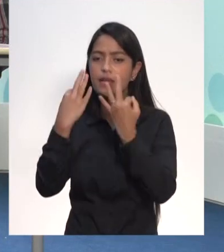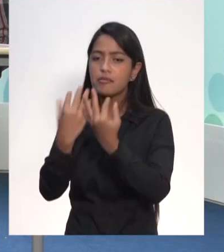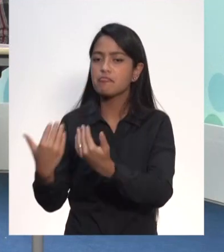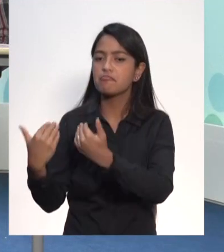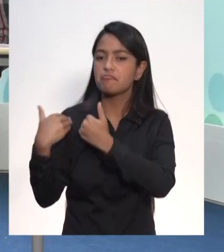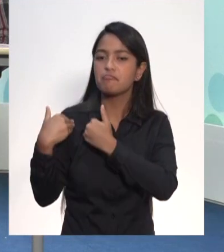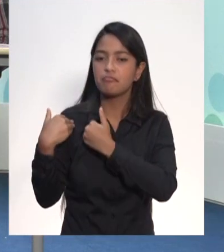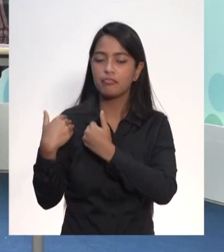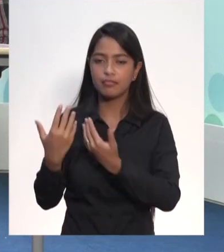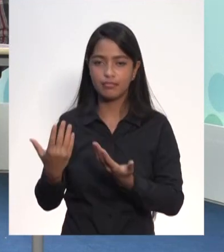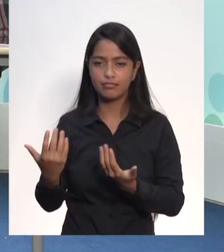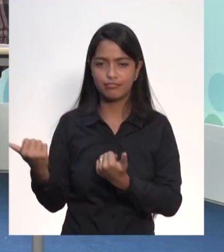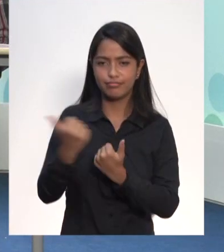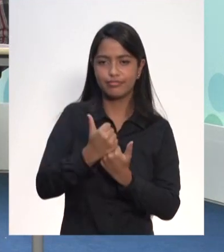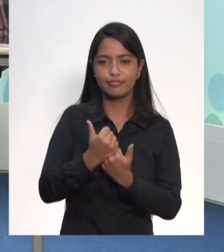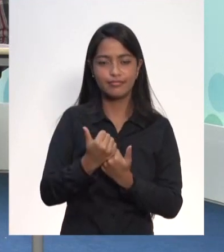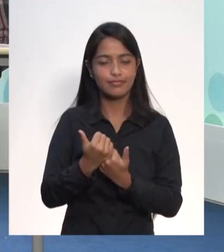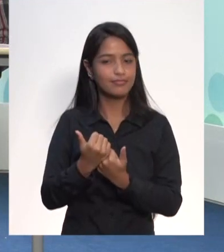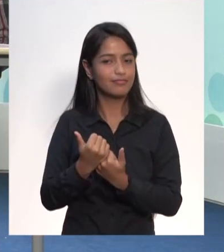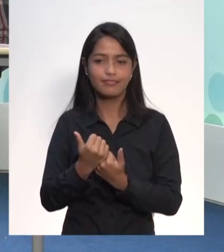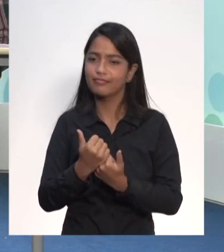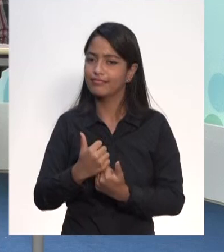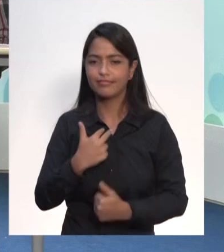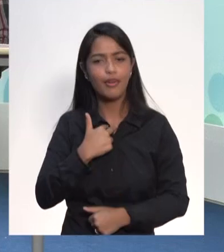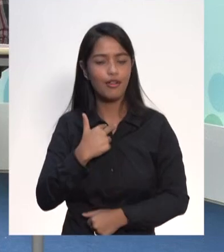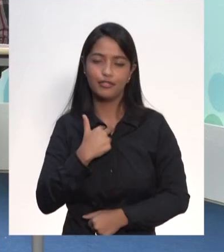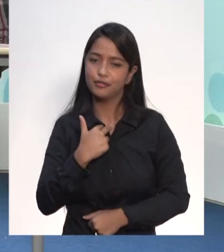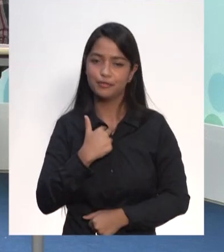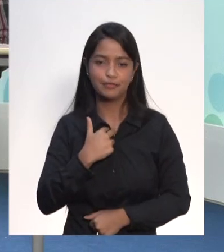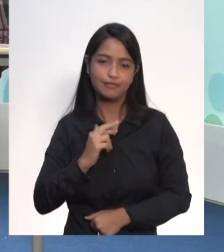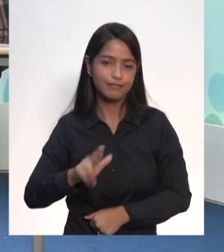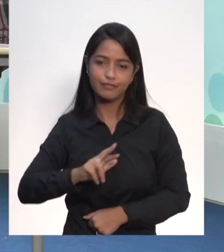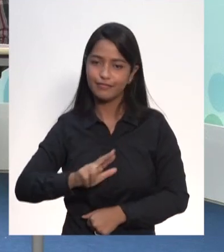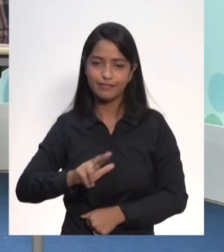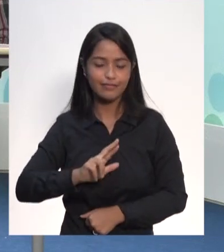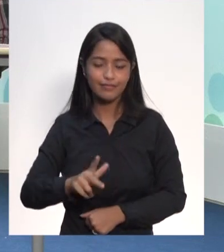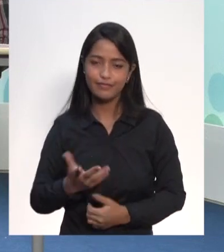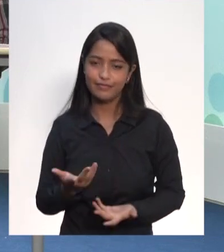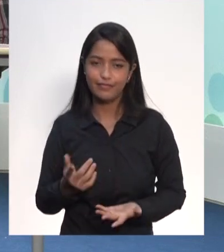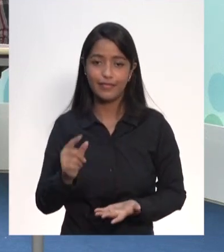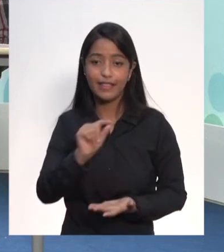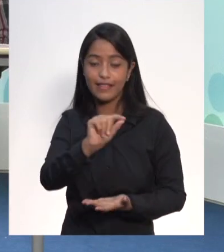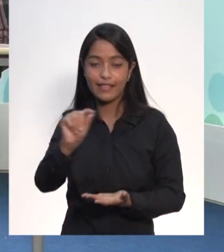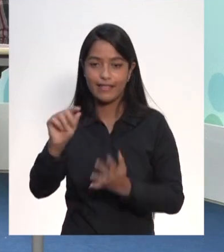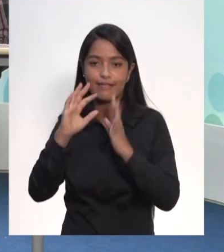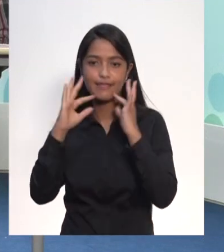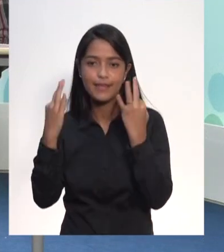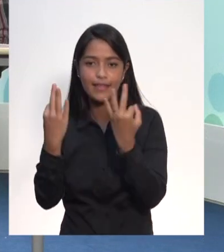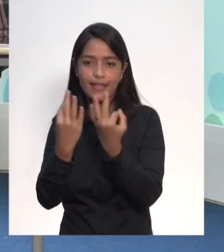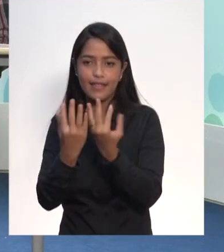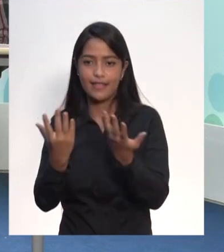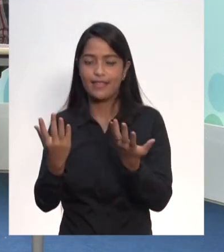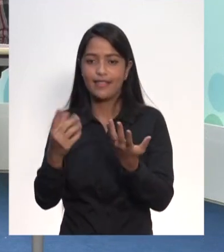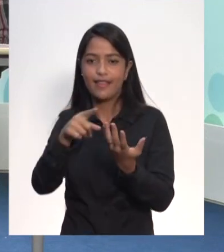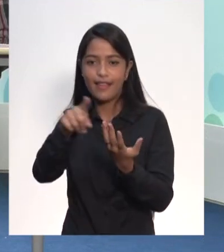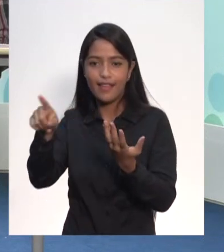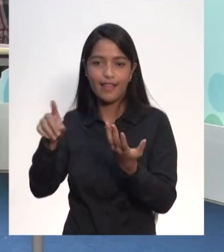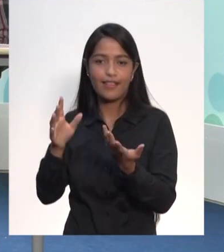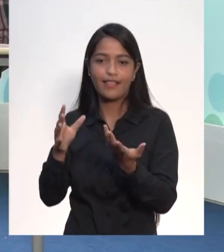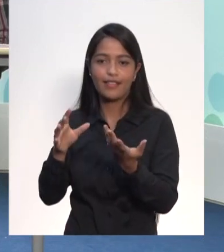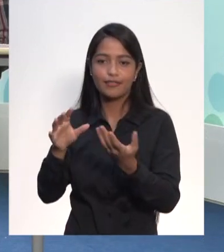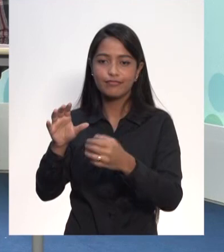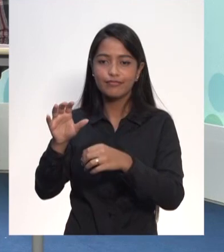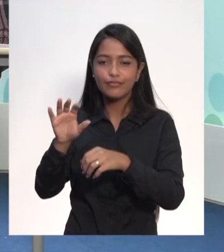toda a responsabilidade, né? Não temos nas famílias especificamente licenciados,